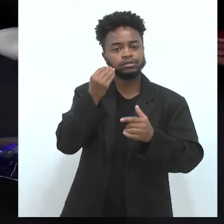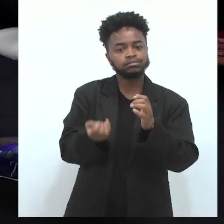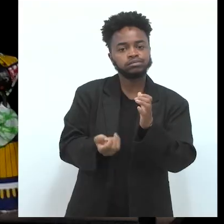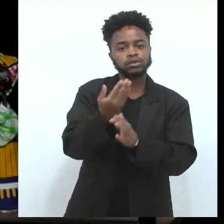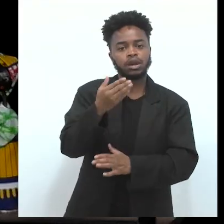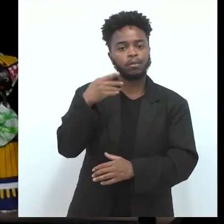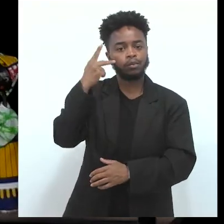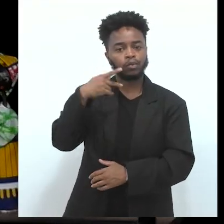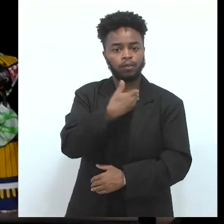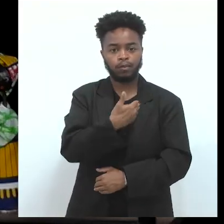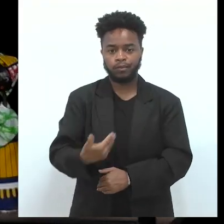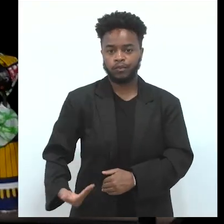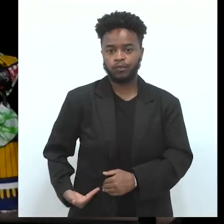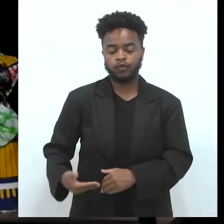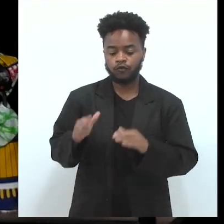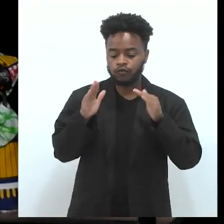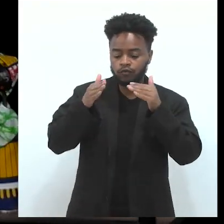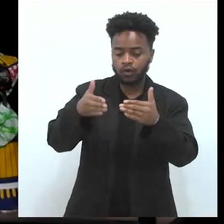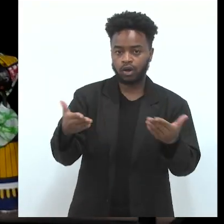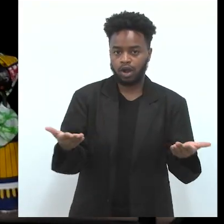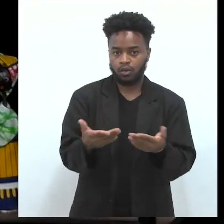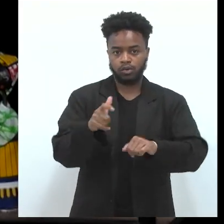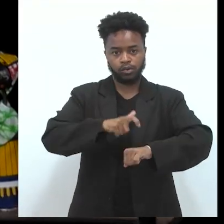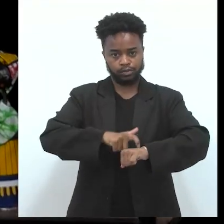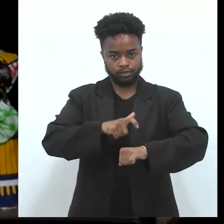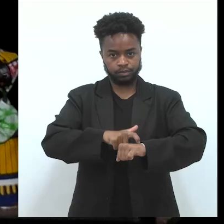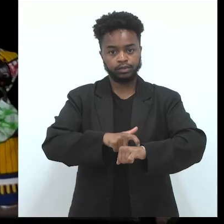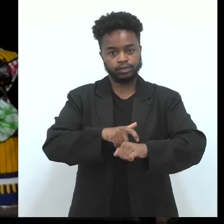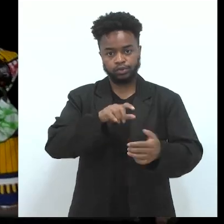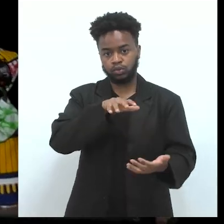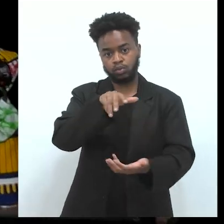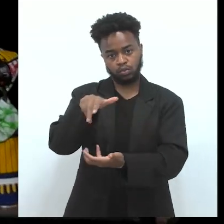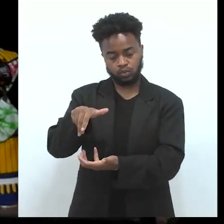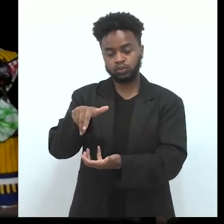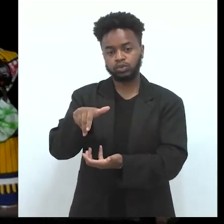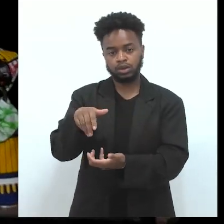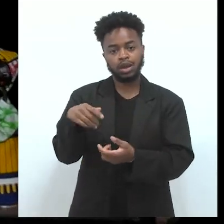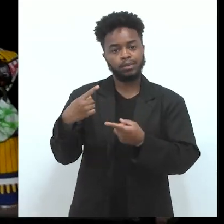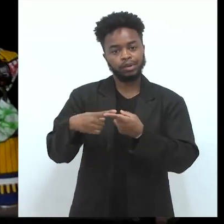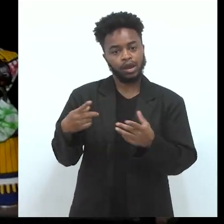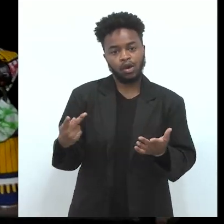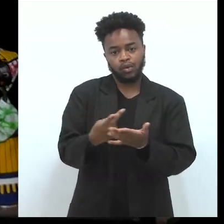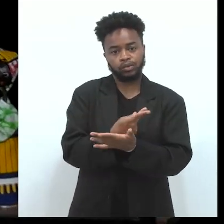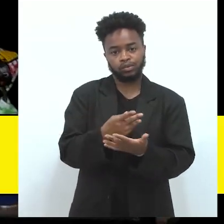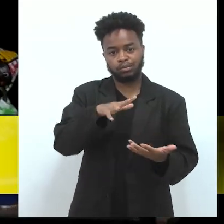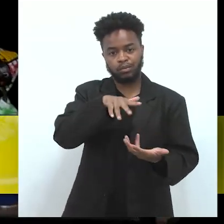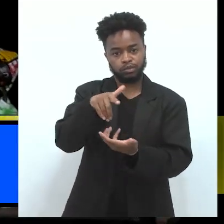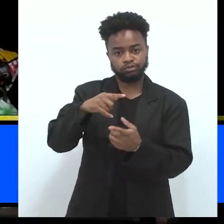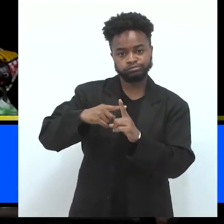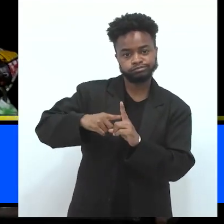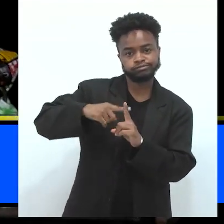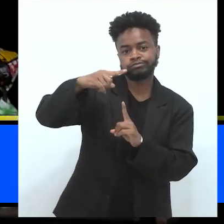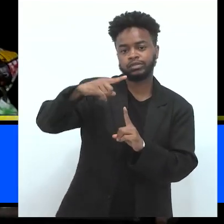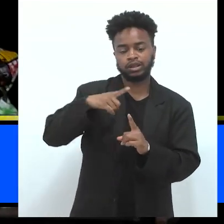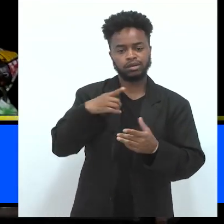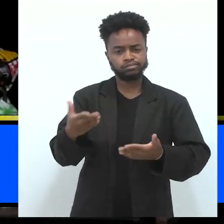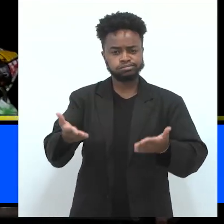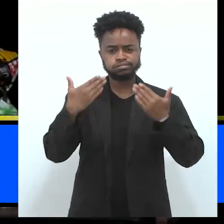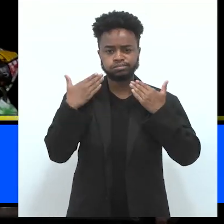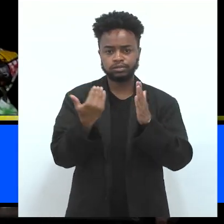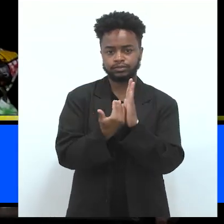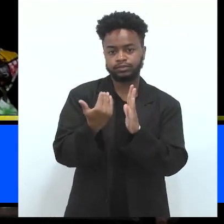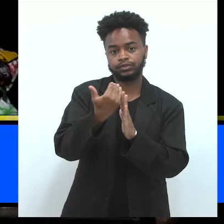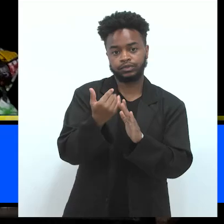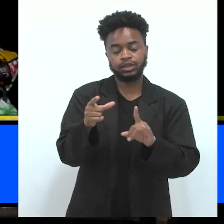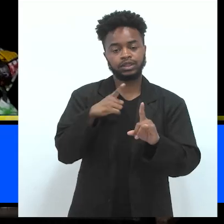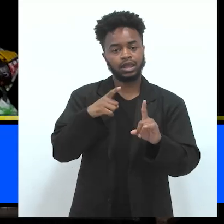políticas públicas voltadas ao contexto atual do planeta, que é um mundo em aquecimento, que é um mundo com um evento